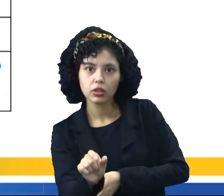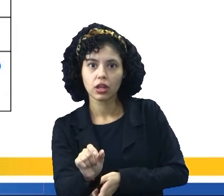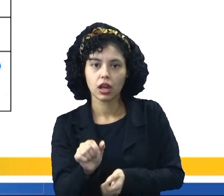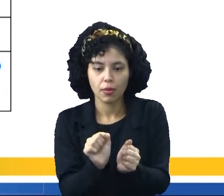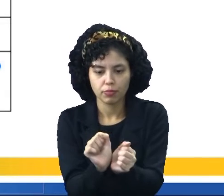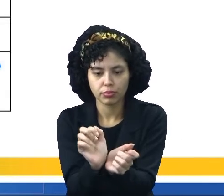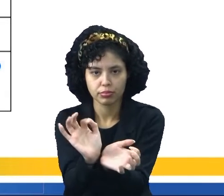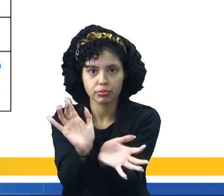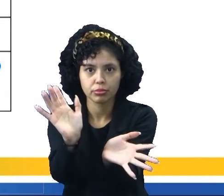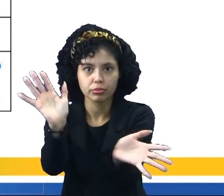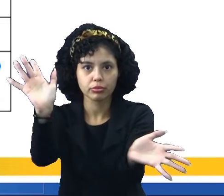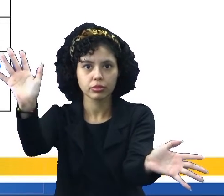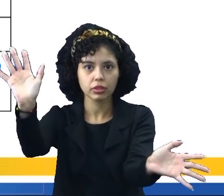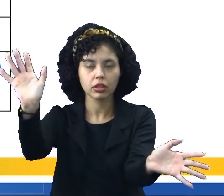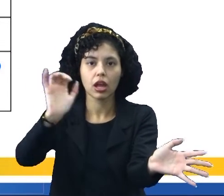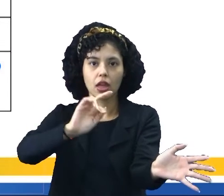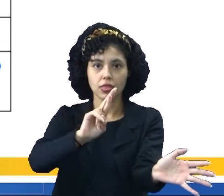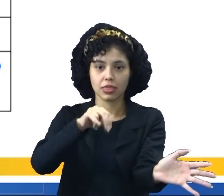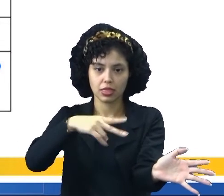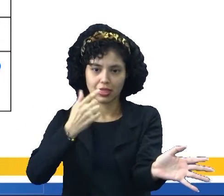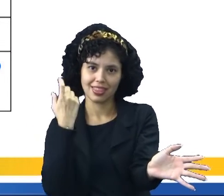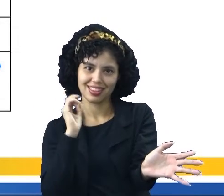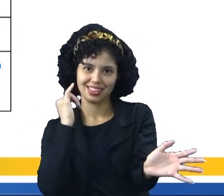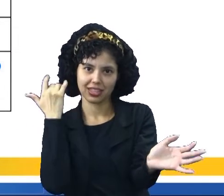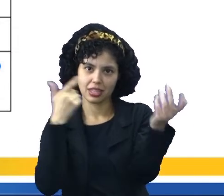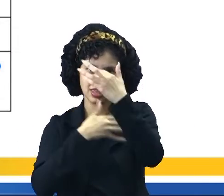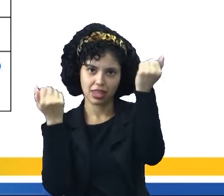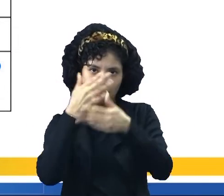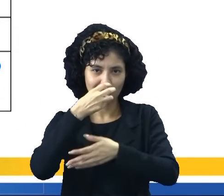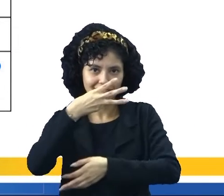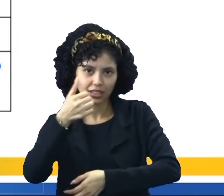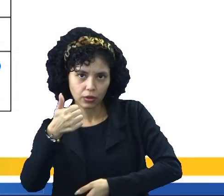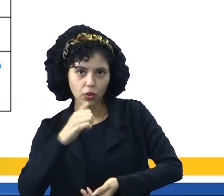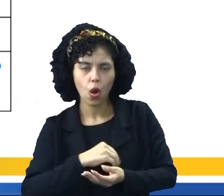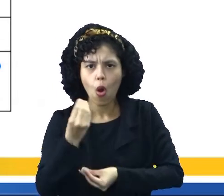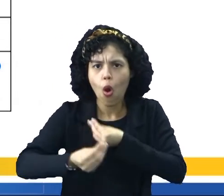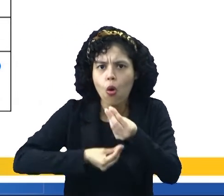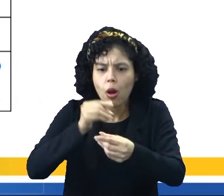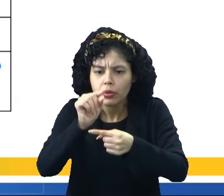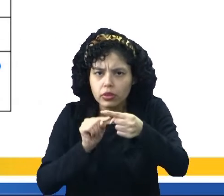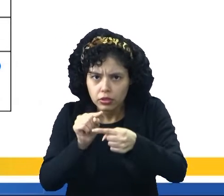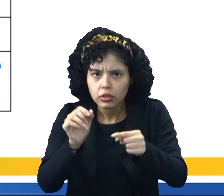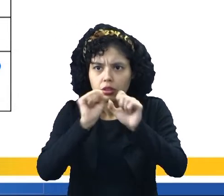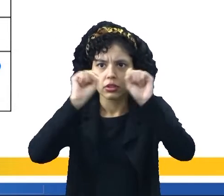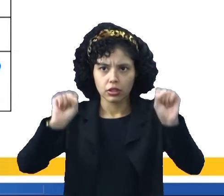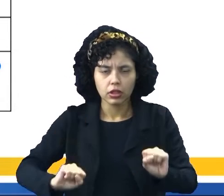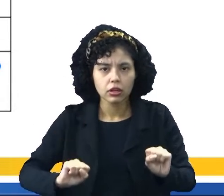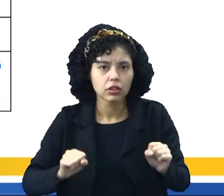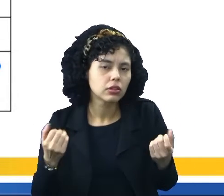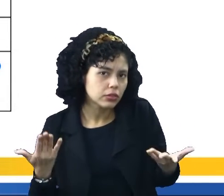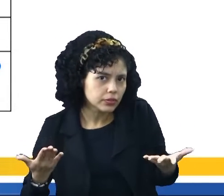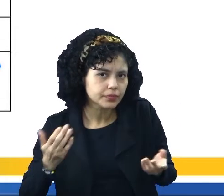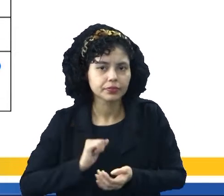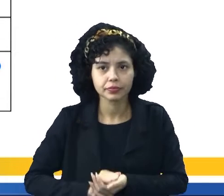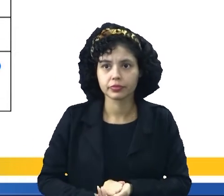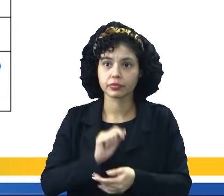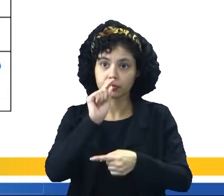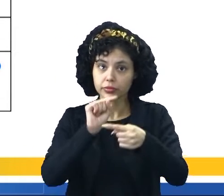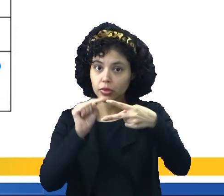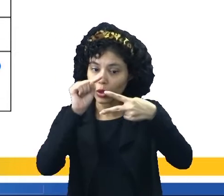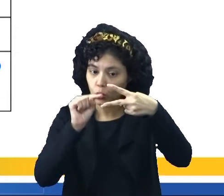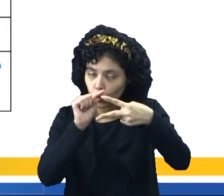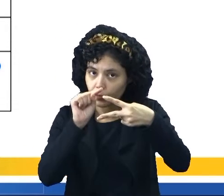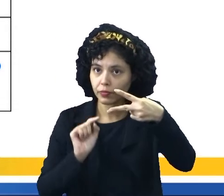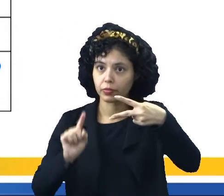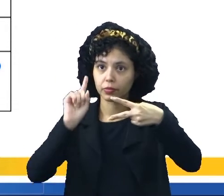vai para os nervos raquidianos, que são 31. Como é que está dividido o sistema nervoso periférico? Ele está dividido em